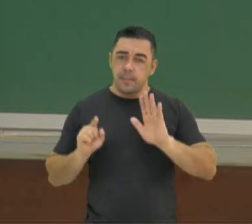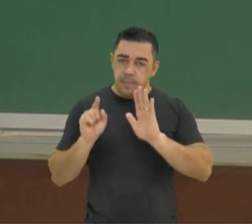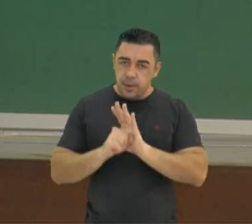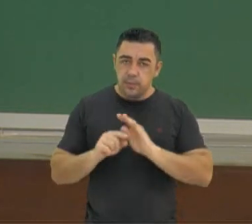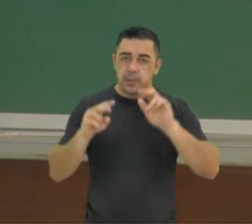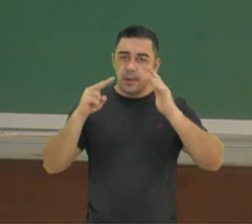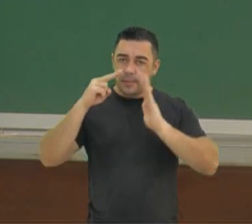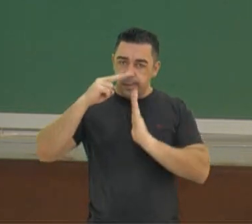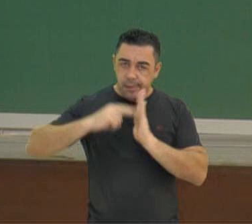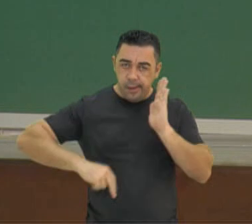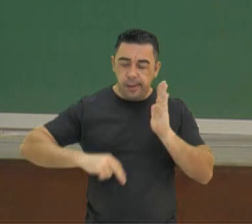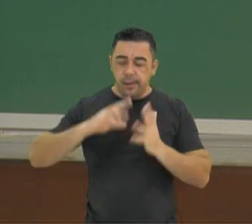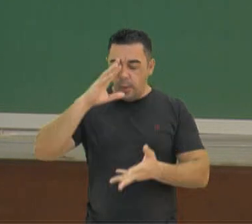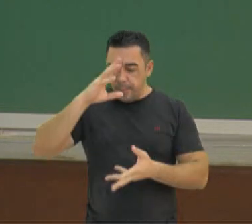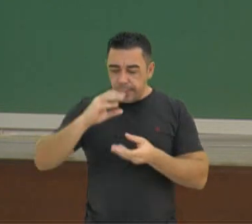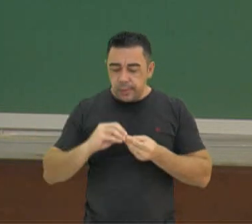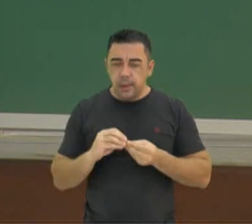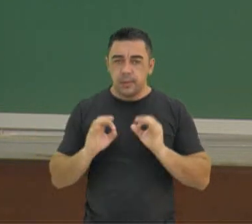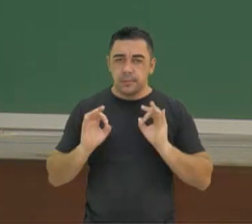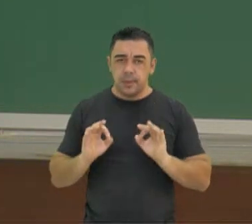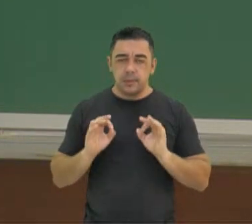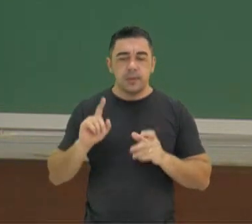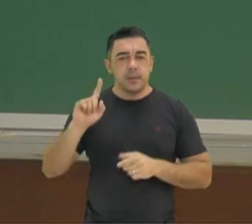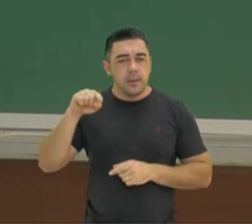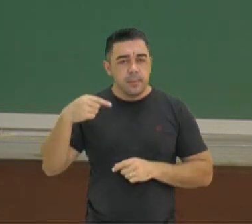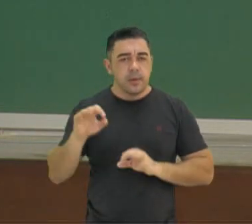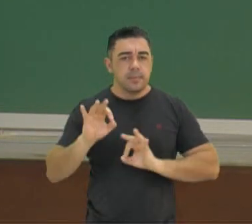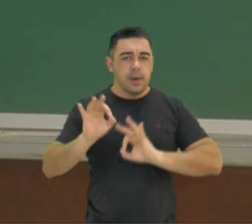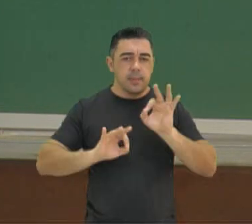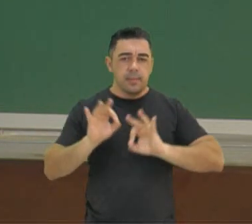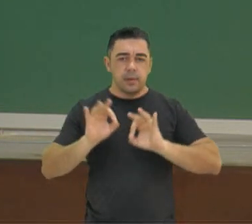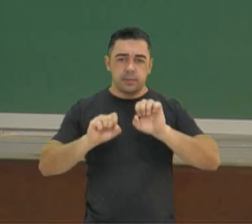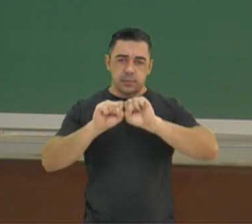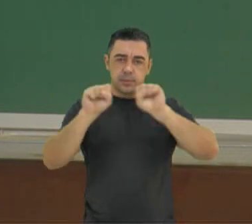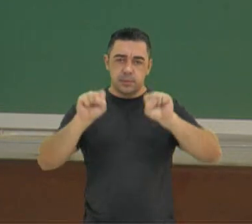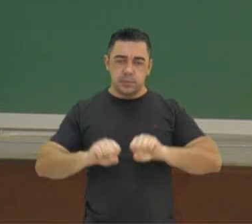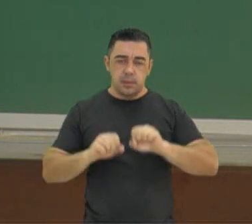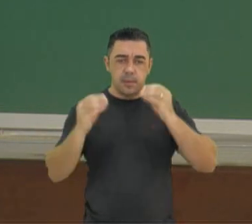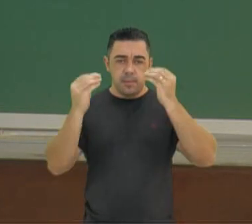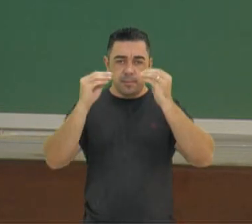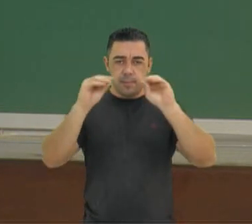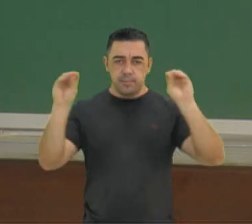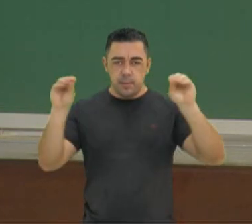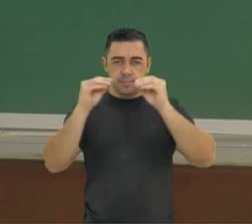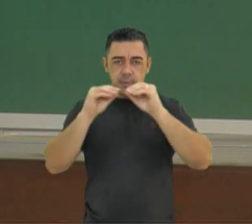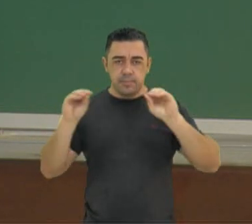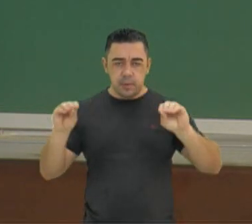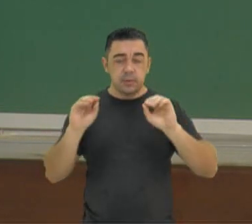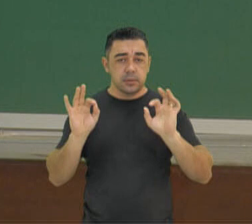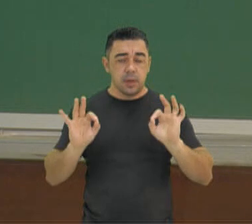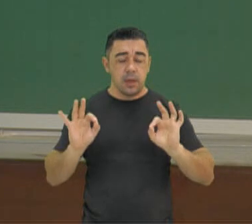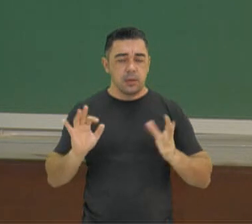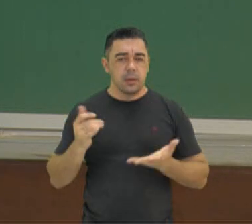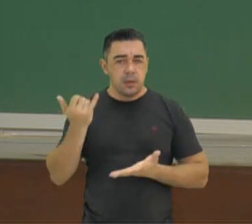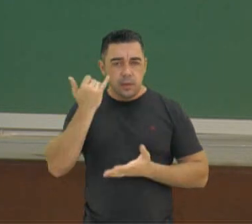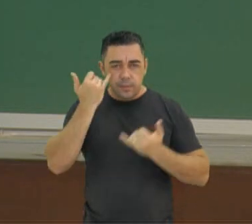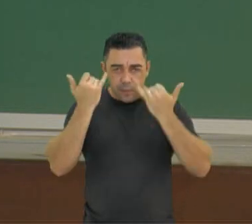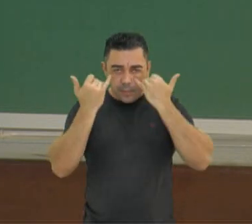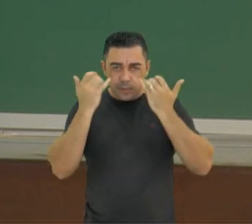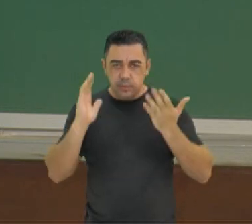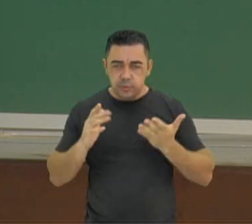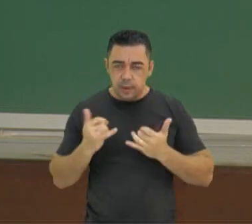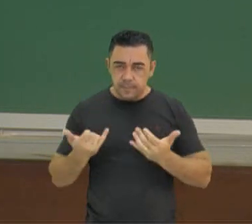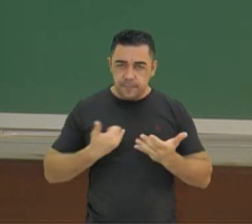gente tem que ler, interpretar e daí montar o nosso sistema de equações perante as informações presentes